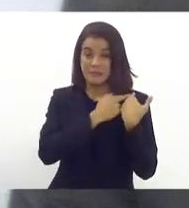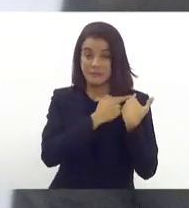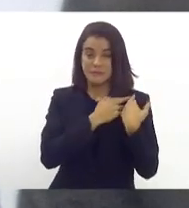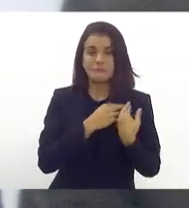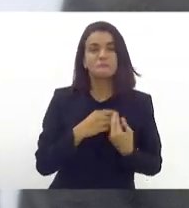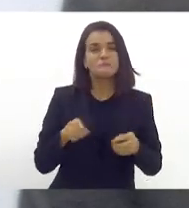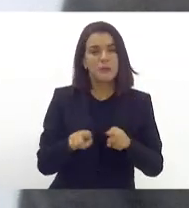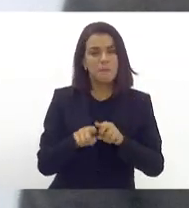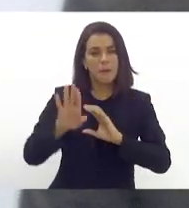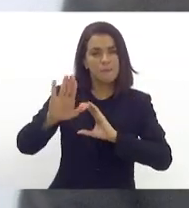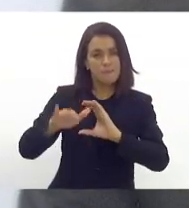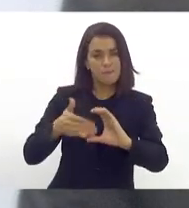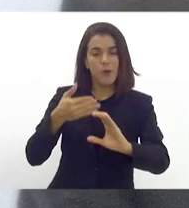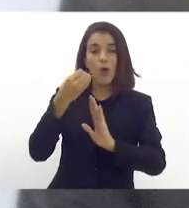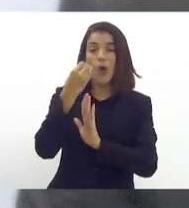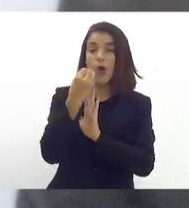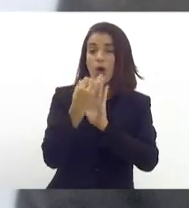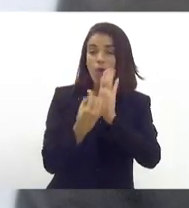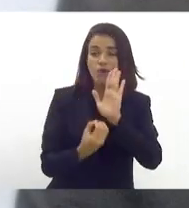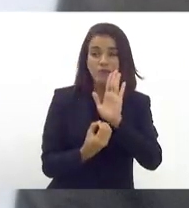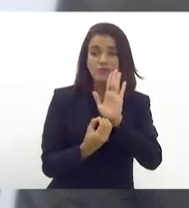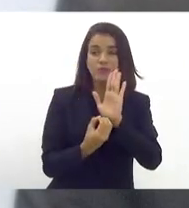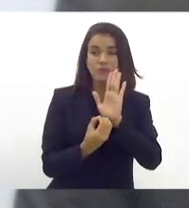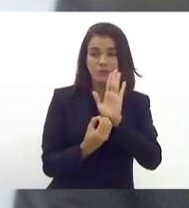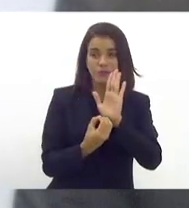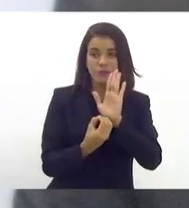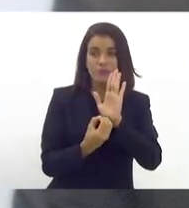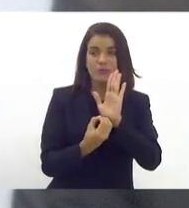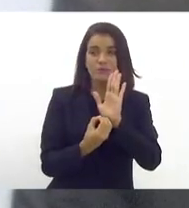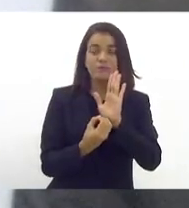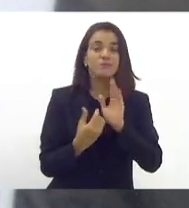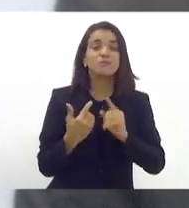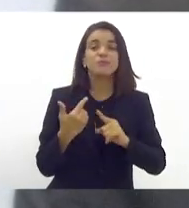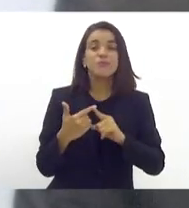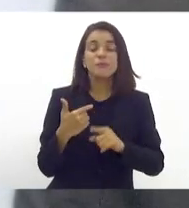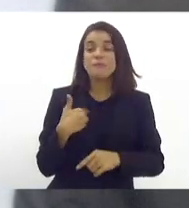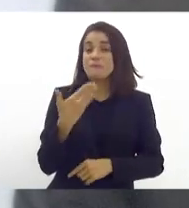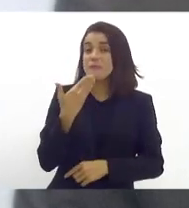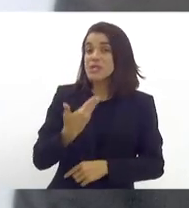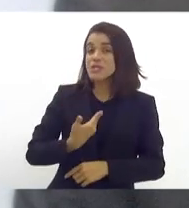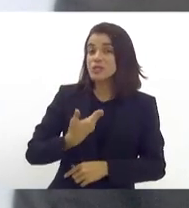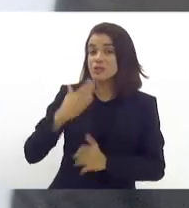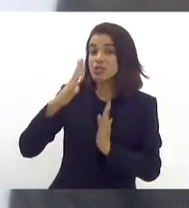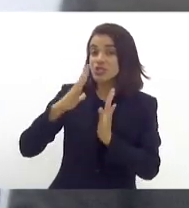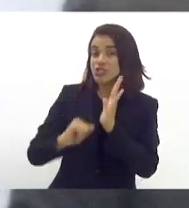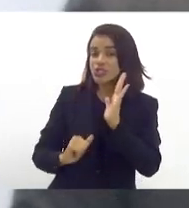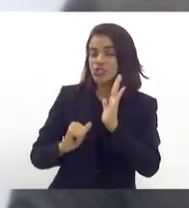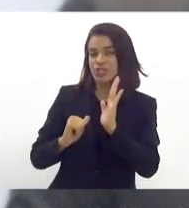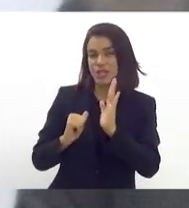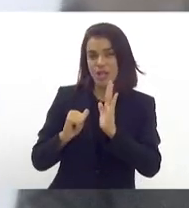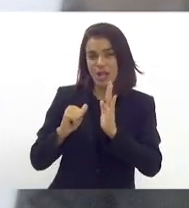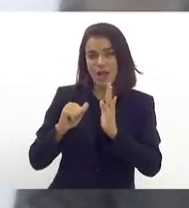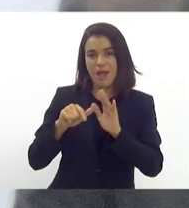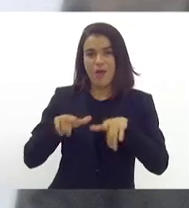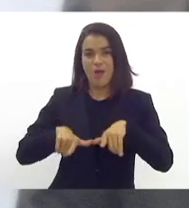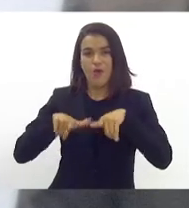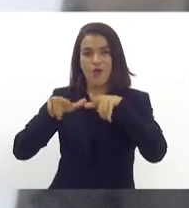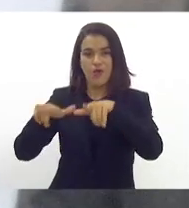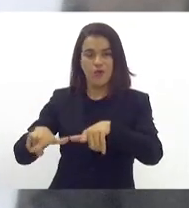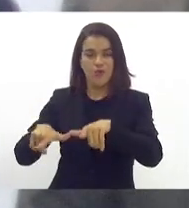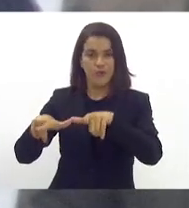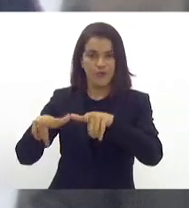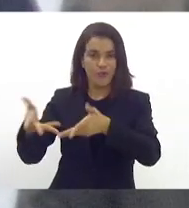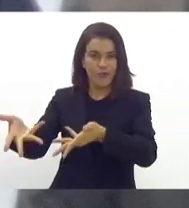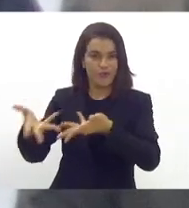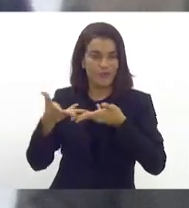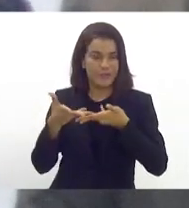aqui inclusive pedindo que nós tirássemos o convite porque talvez em algum momento poderia ser constrangedor ou porque